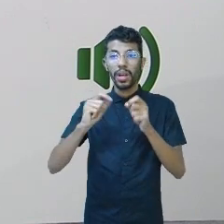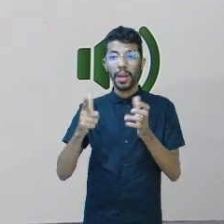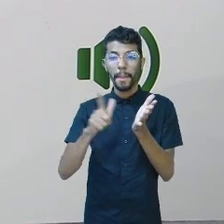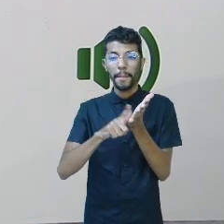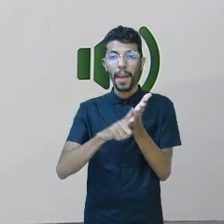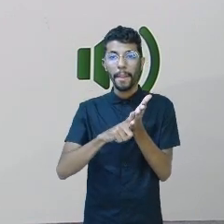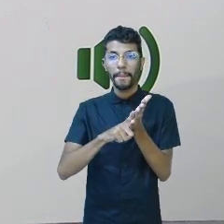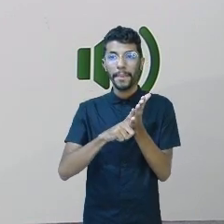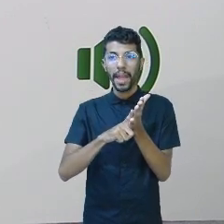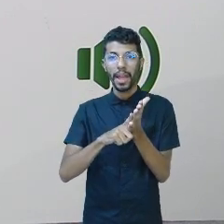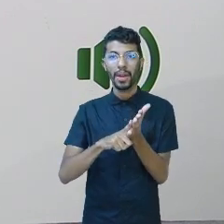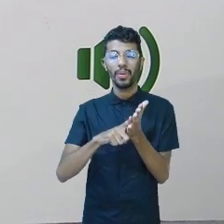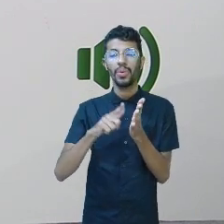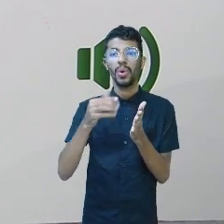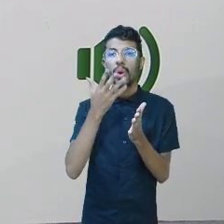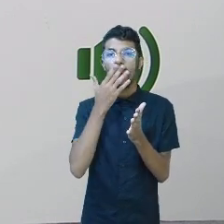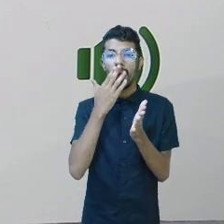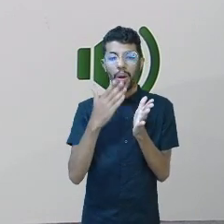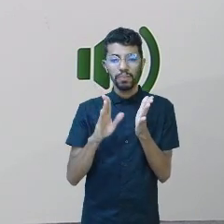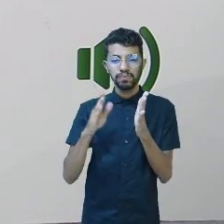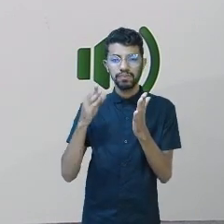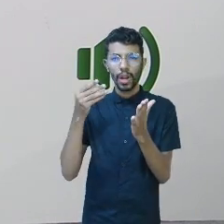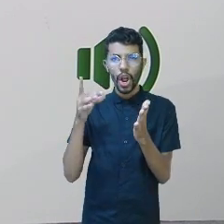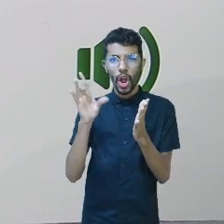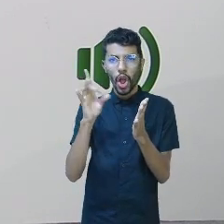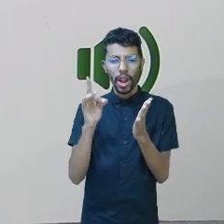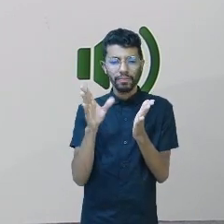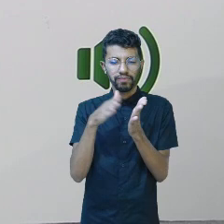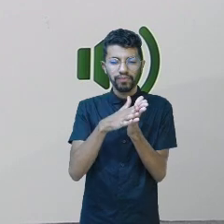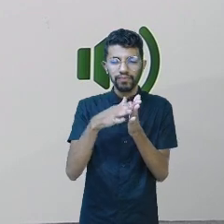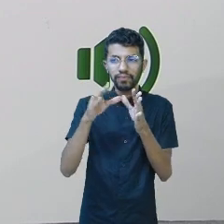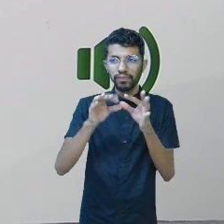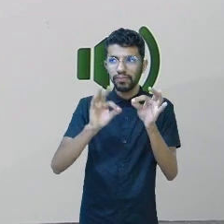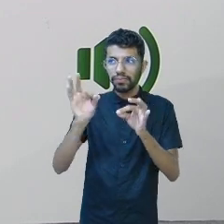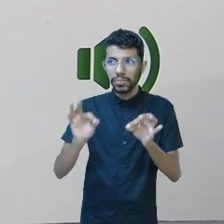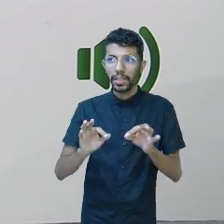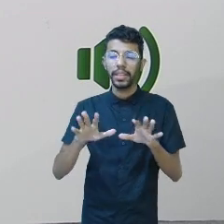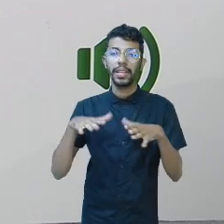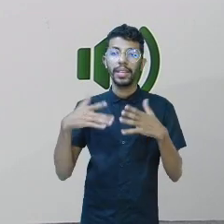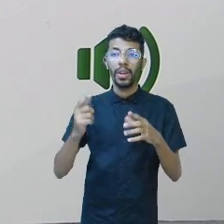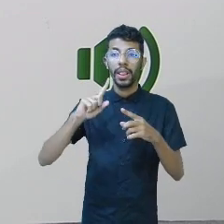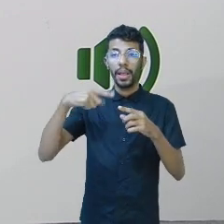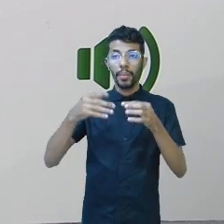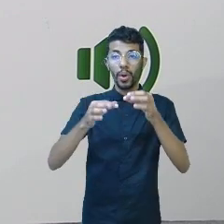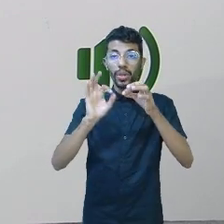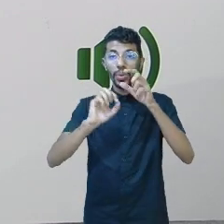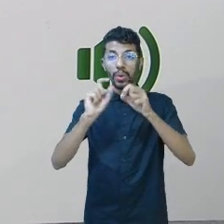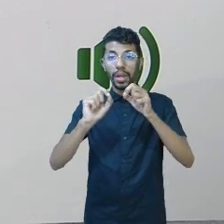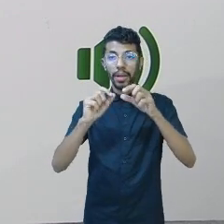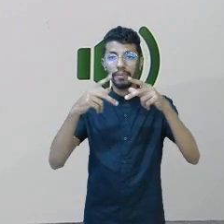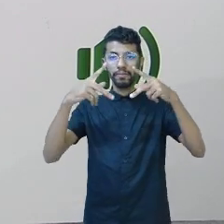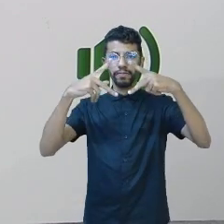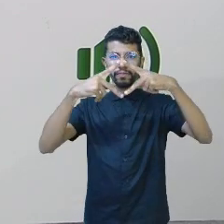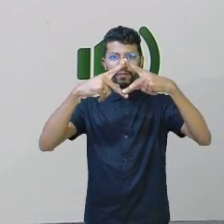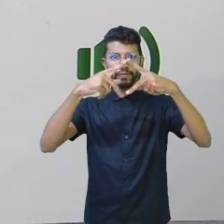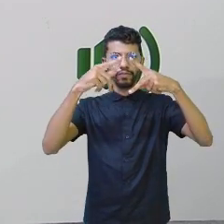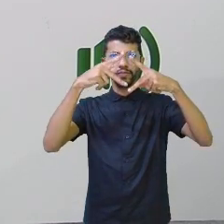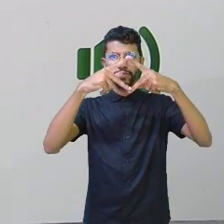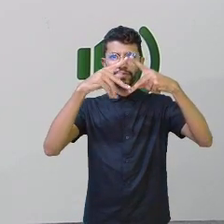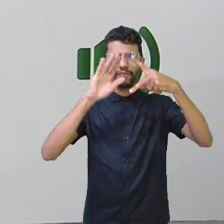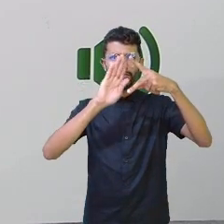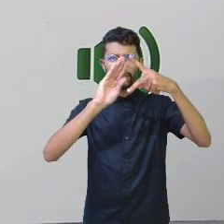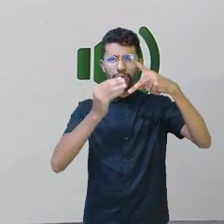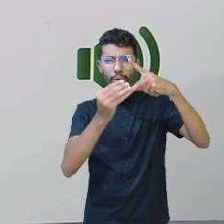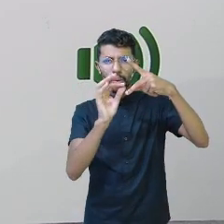a colagem ali e fica muito bonito. Depois você vai organizar a rabada da pipa, né? Que é a parte que vai ajudar a pipa a